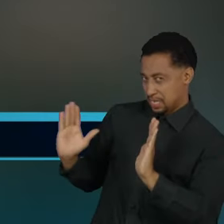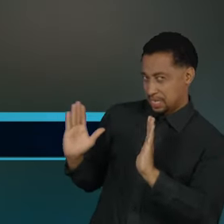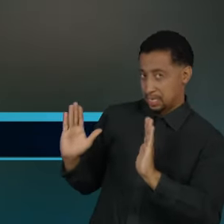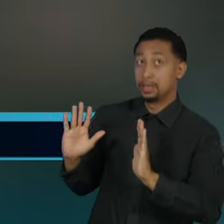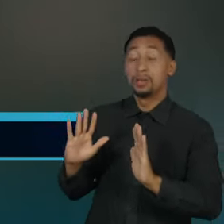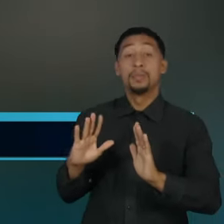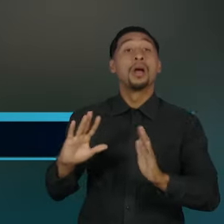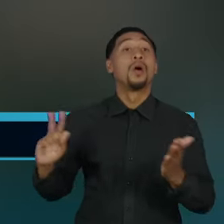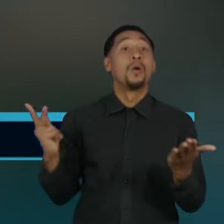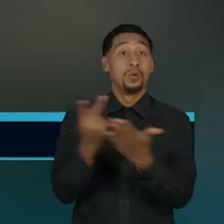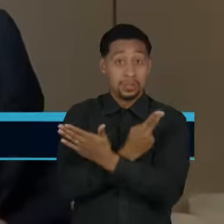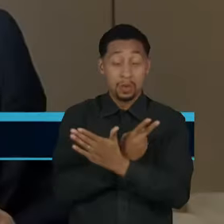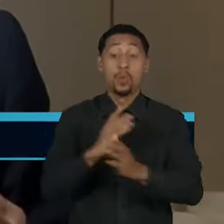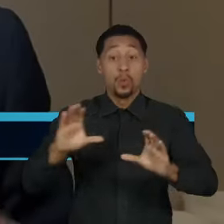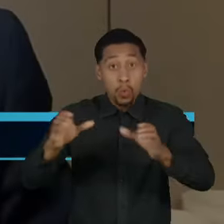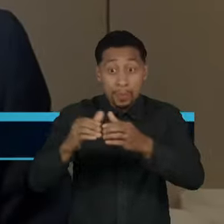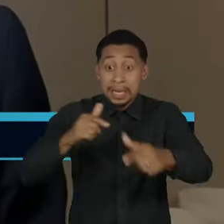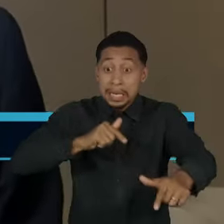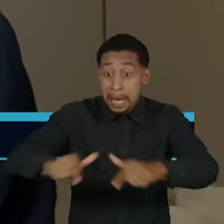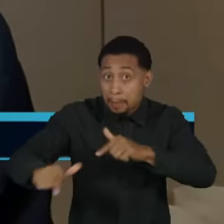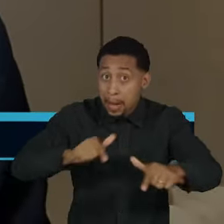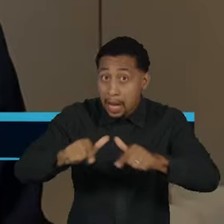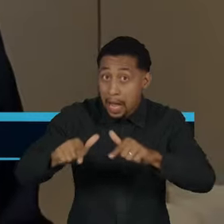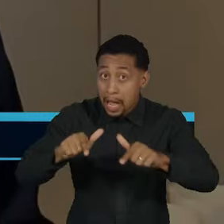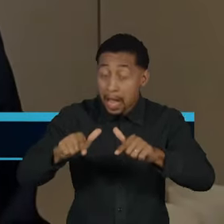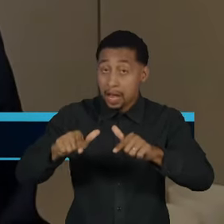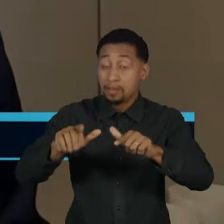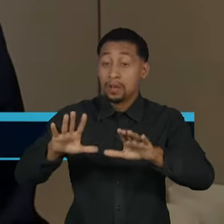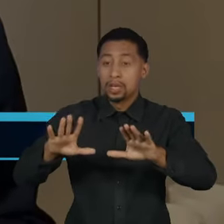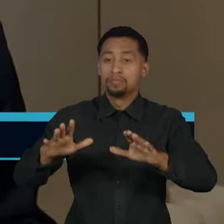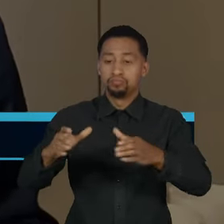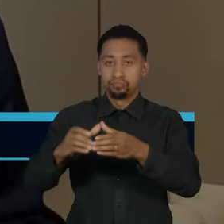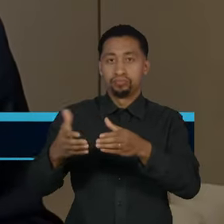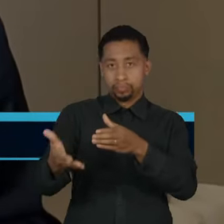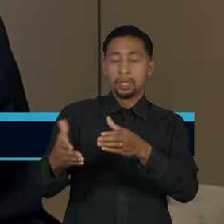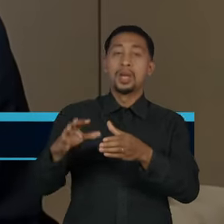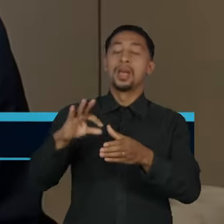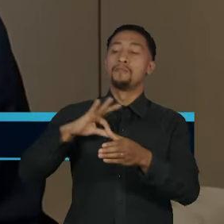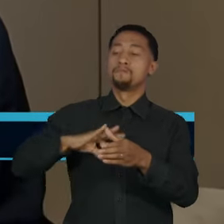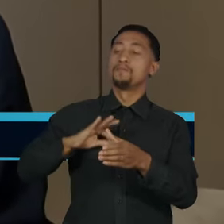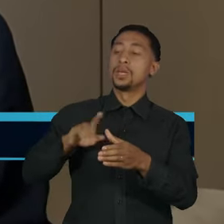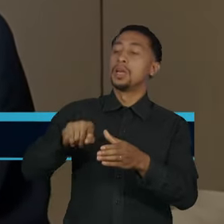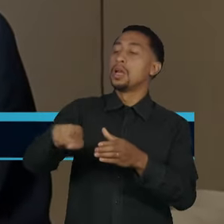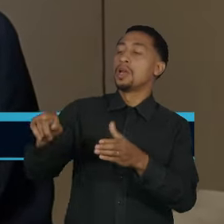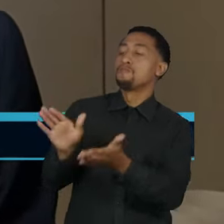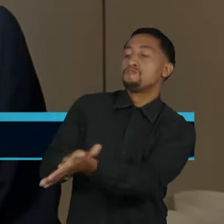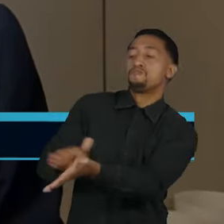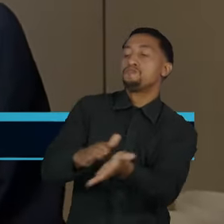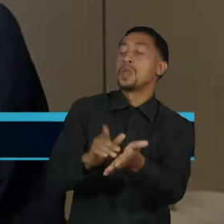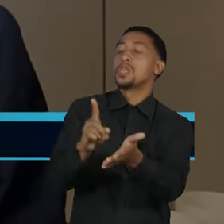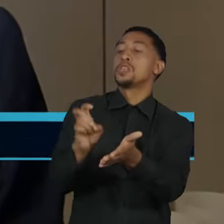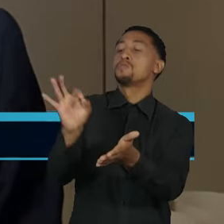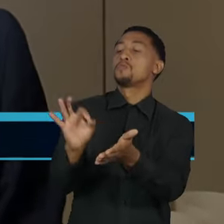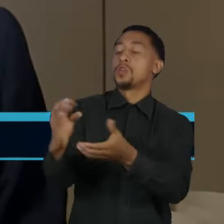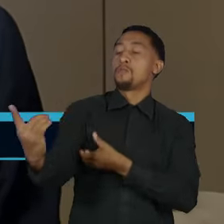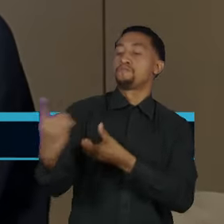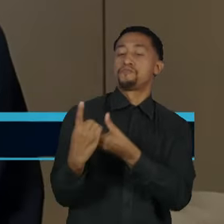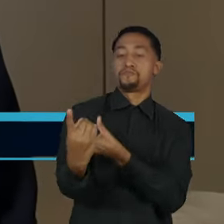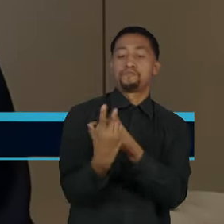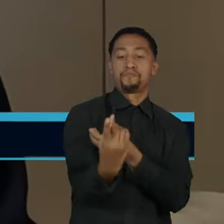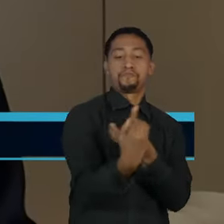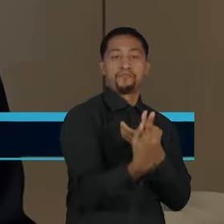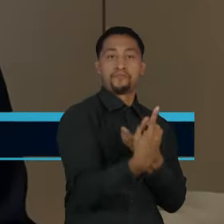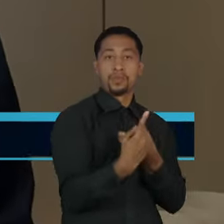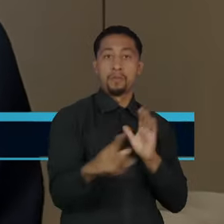servidores do gabinete o depósito mensal de 5% dos salários nas contas do partido, sob pena